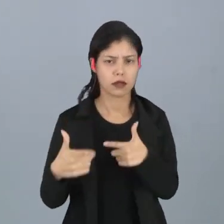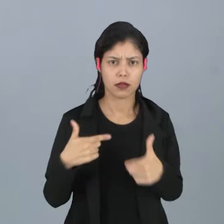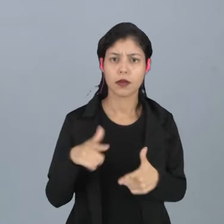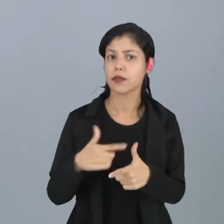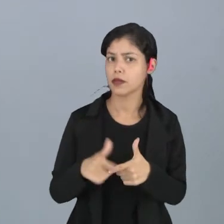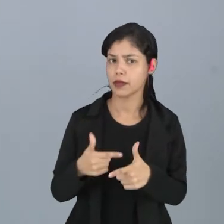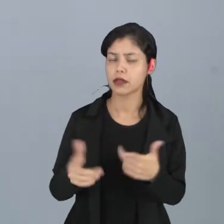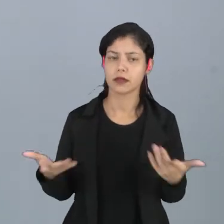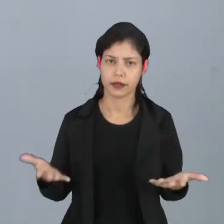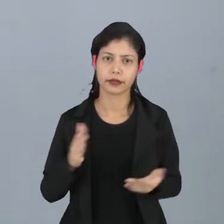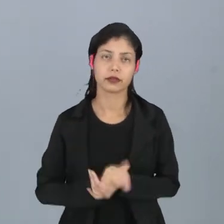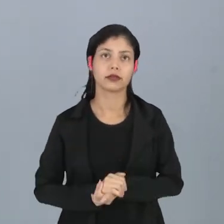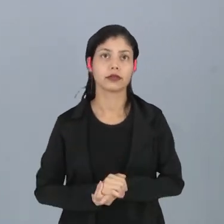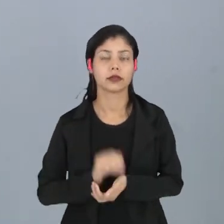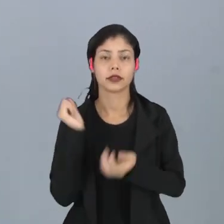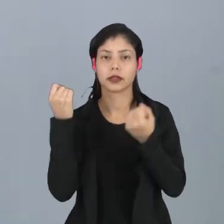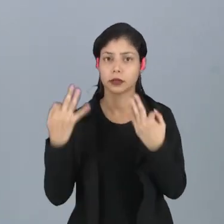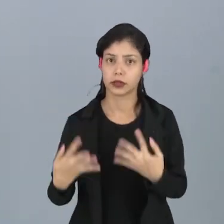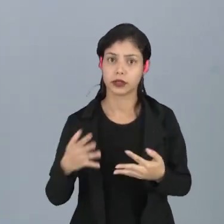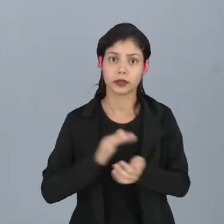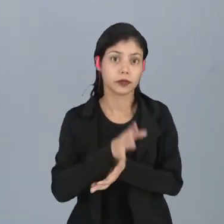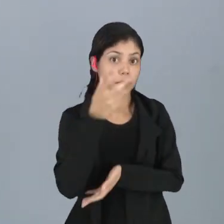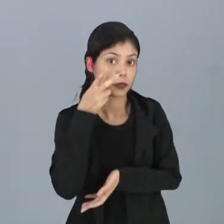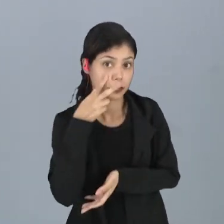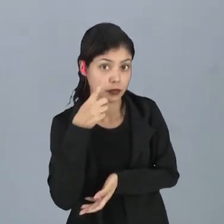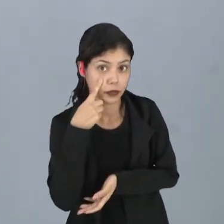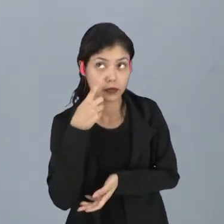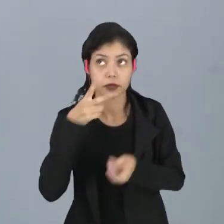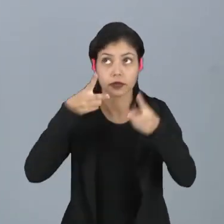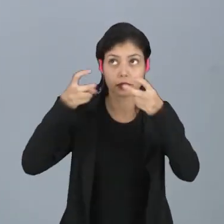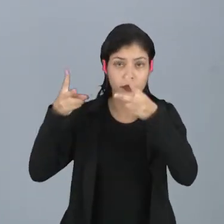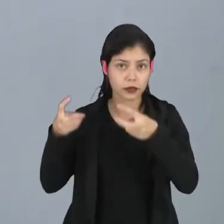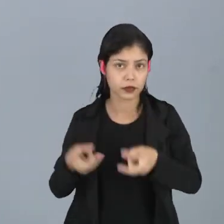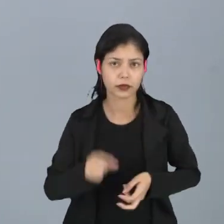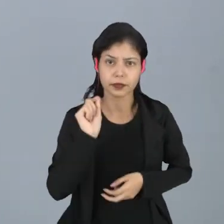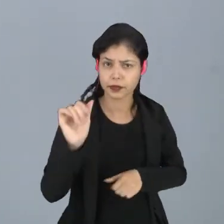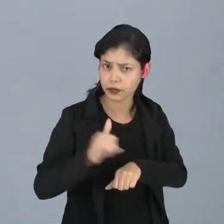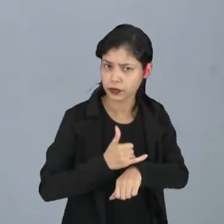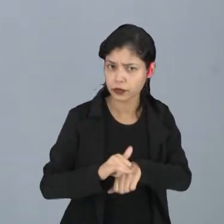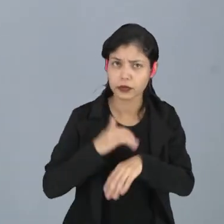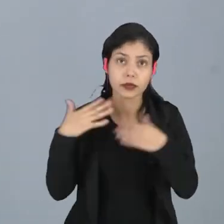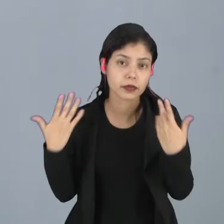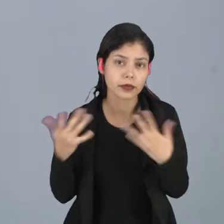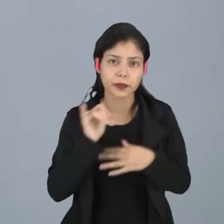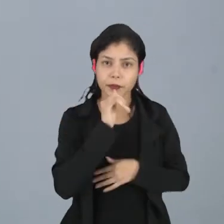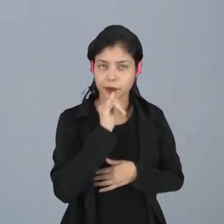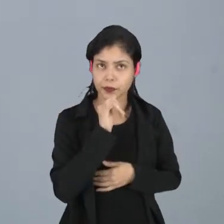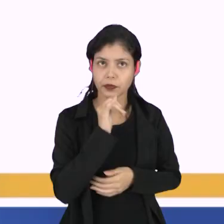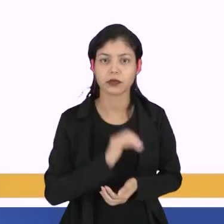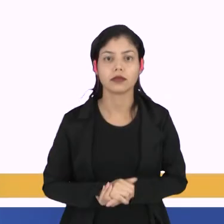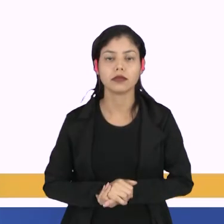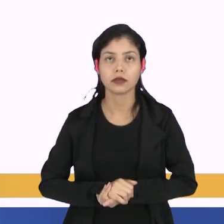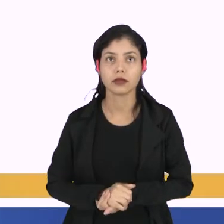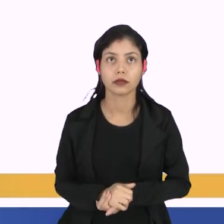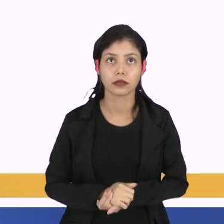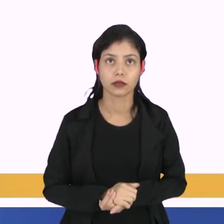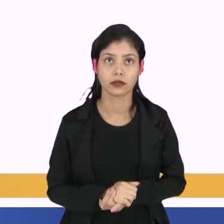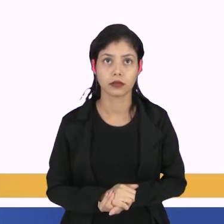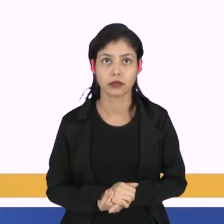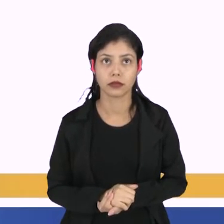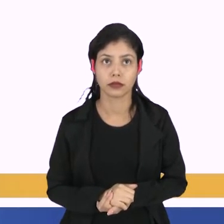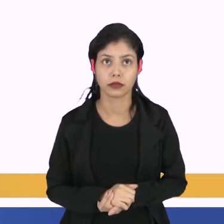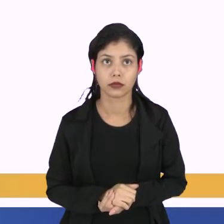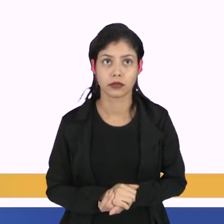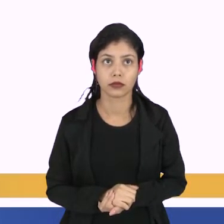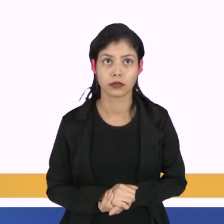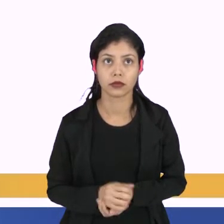trabalhando. E aí você percebe as estratégias seguintes. Por exemplo, lá na